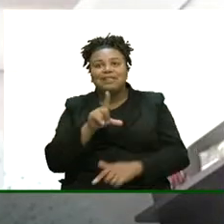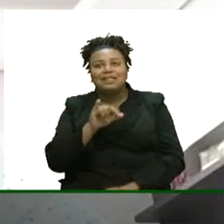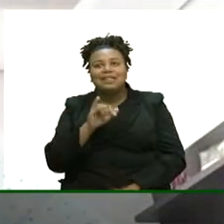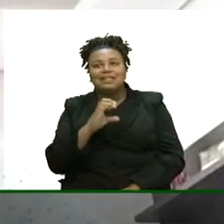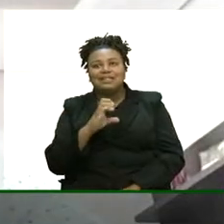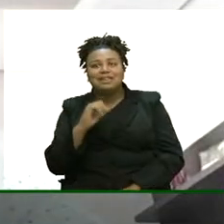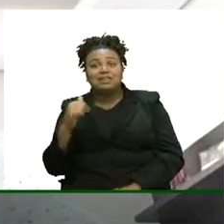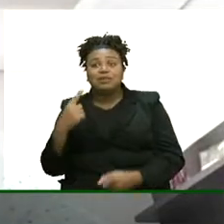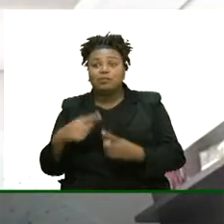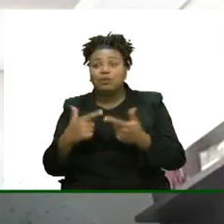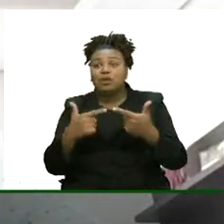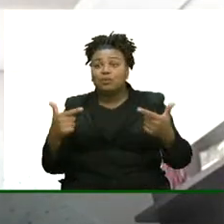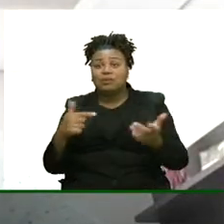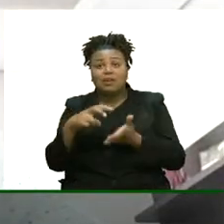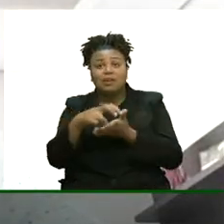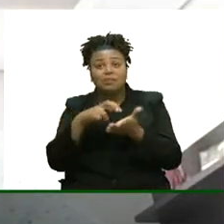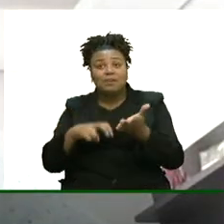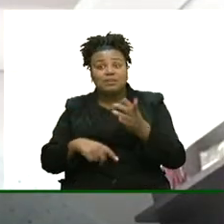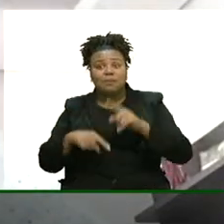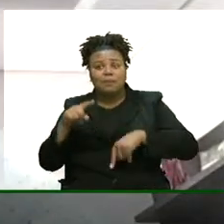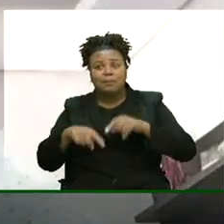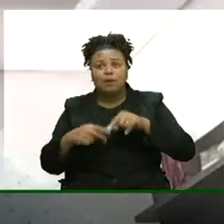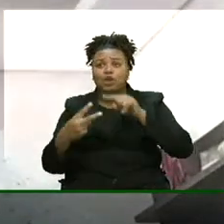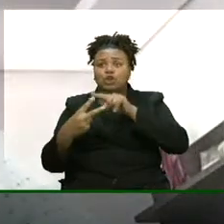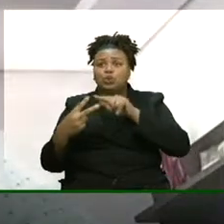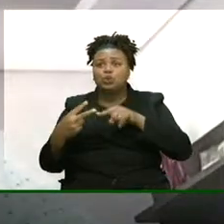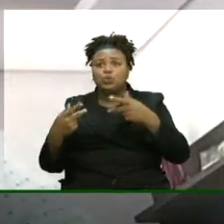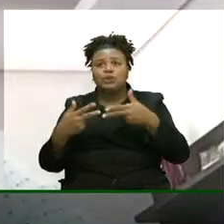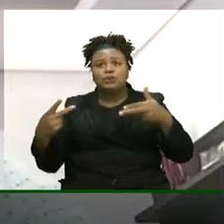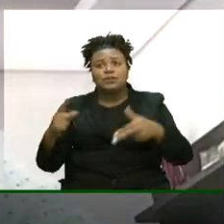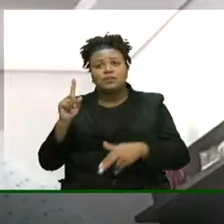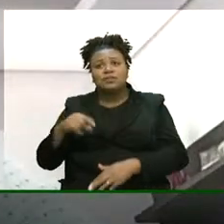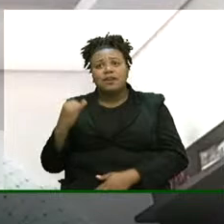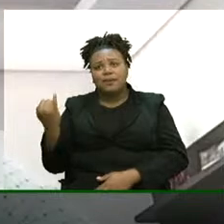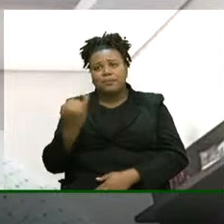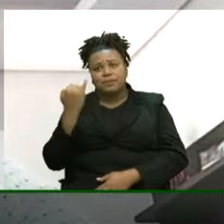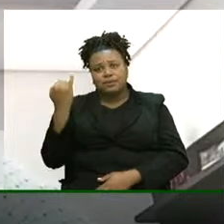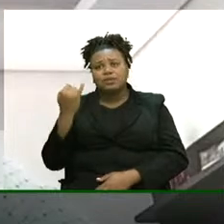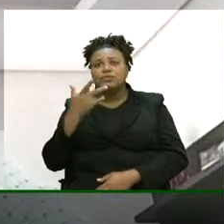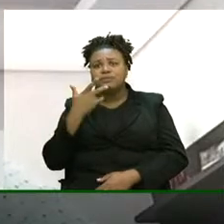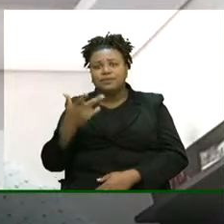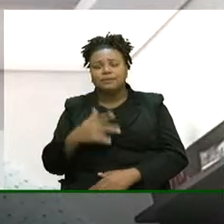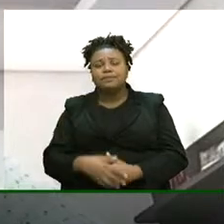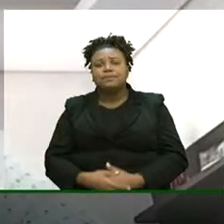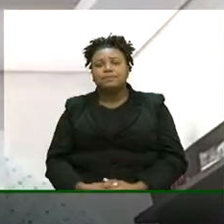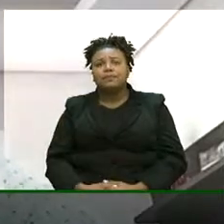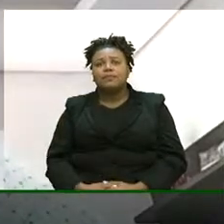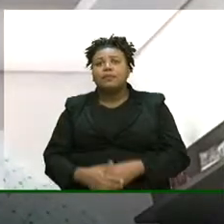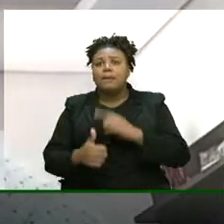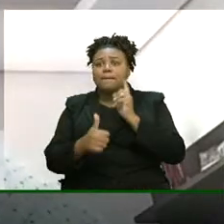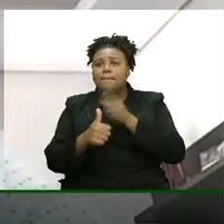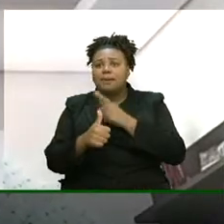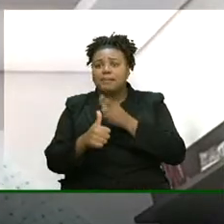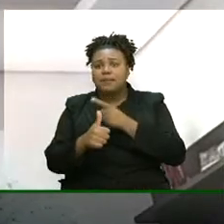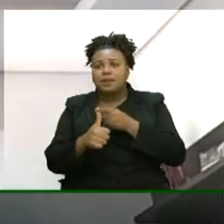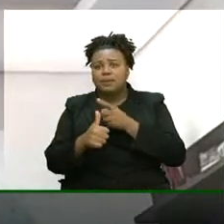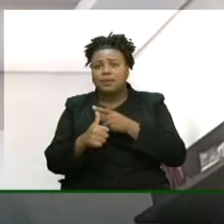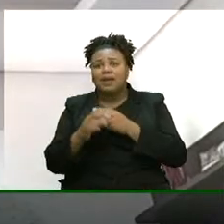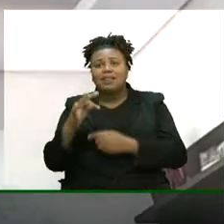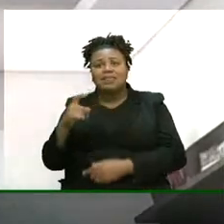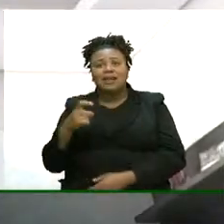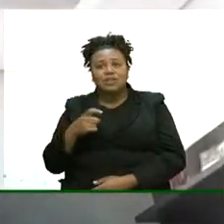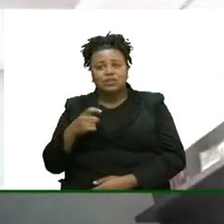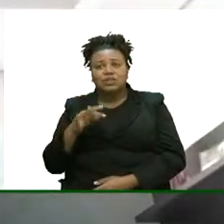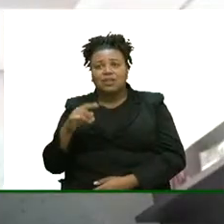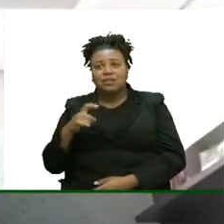não teríamos mais papel. Dois pontos que acho que são importantes serem levados à consideração de todos. Primeiro, que as